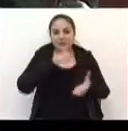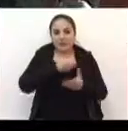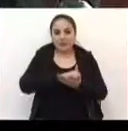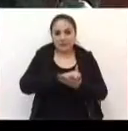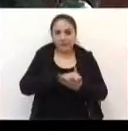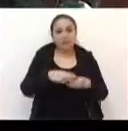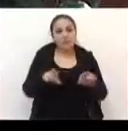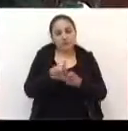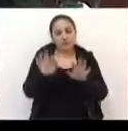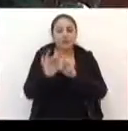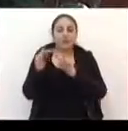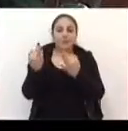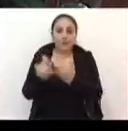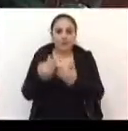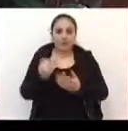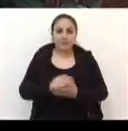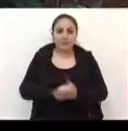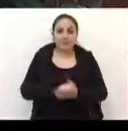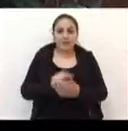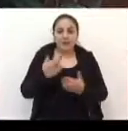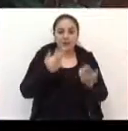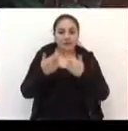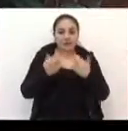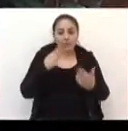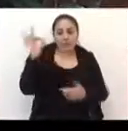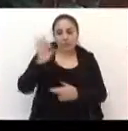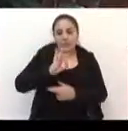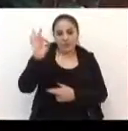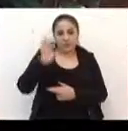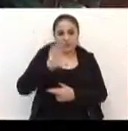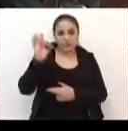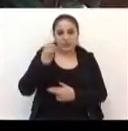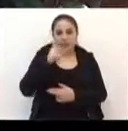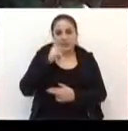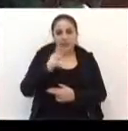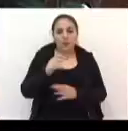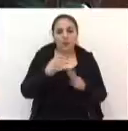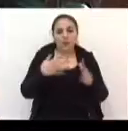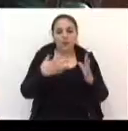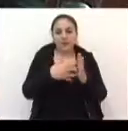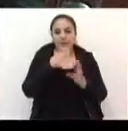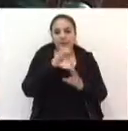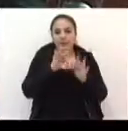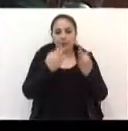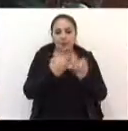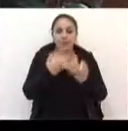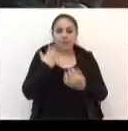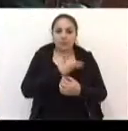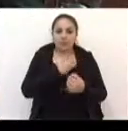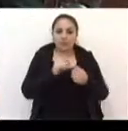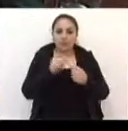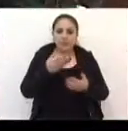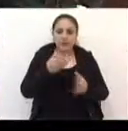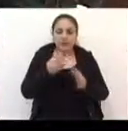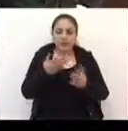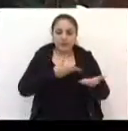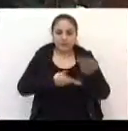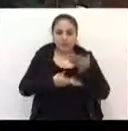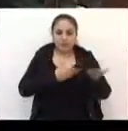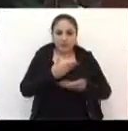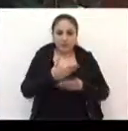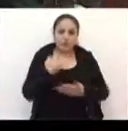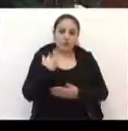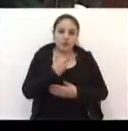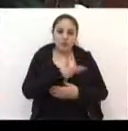e de família. Então, mediante uma determinada porcentagem de acordo com a renda familiar, nós prestamos esses atendimentos. Costumamos